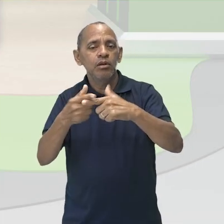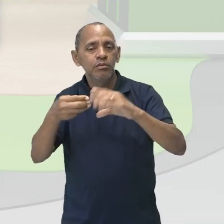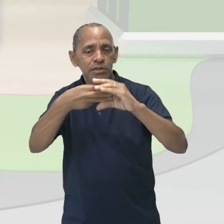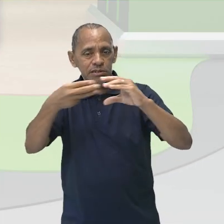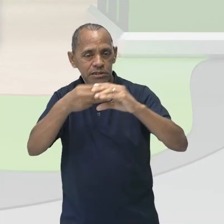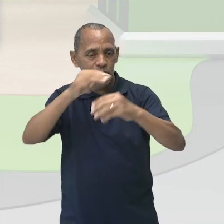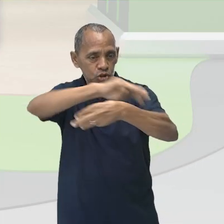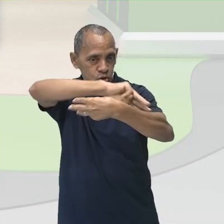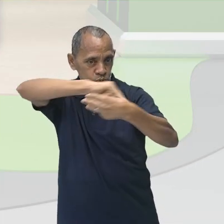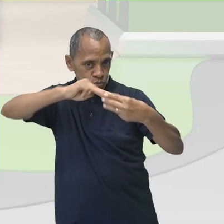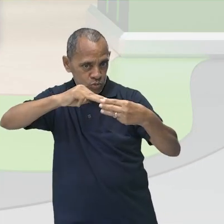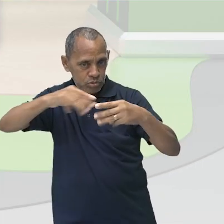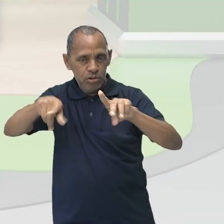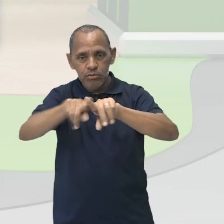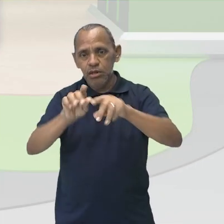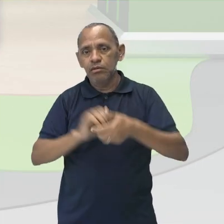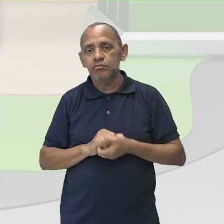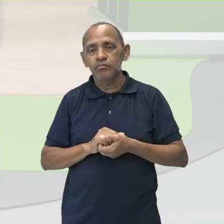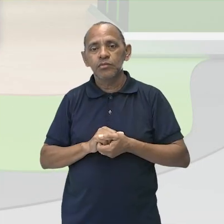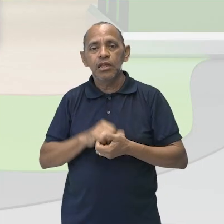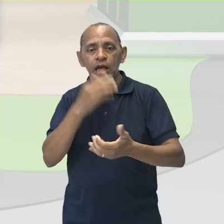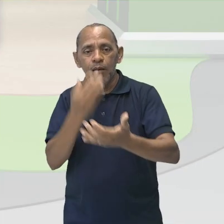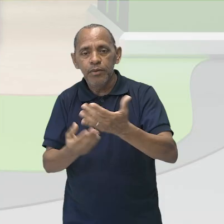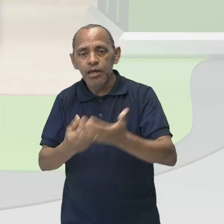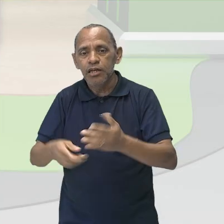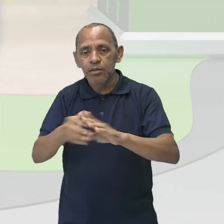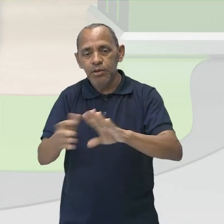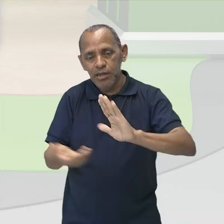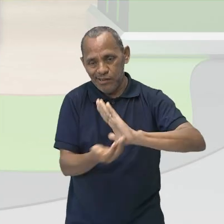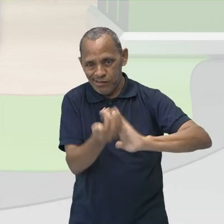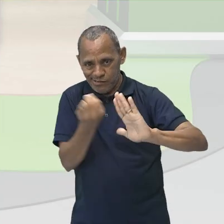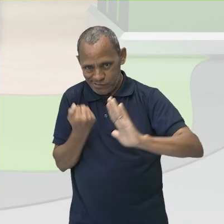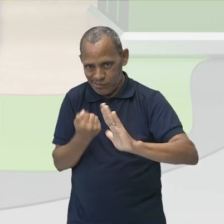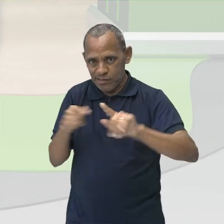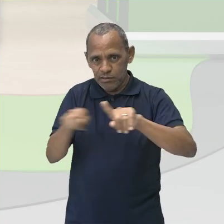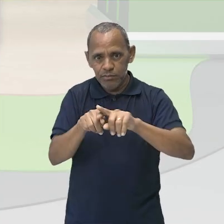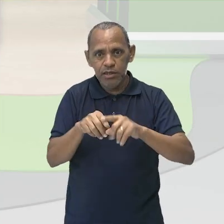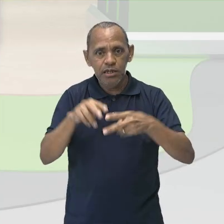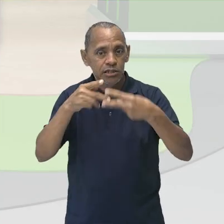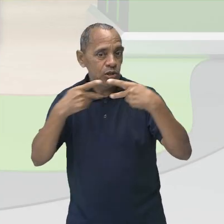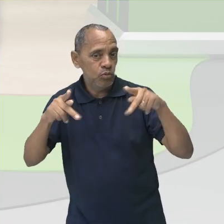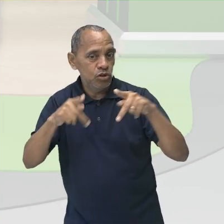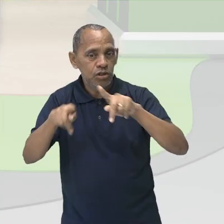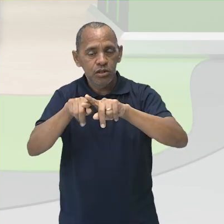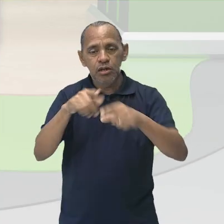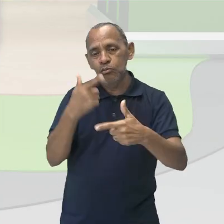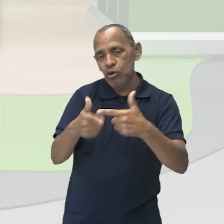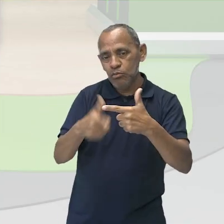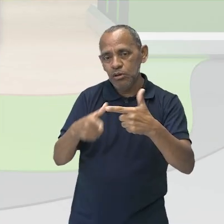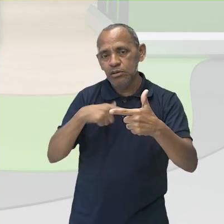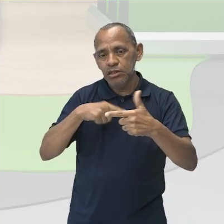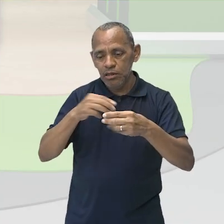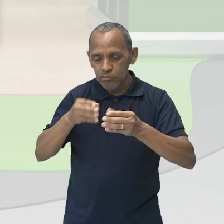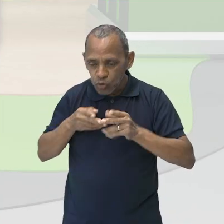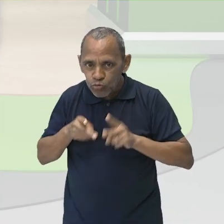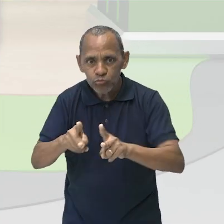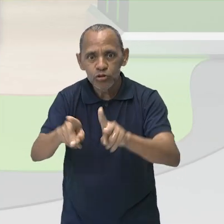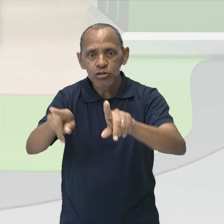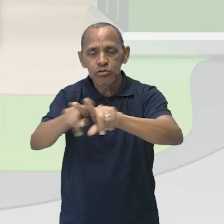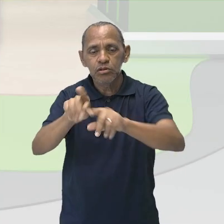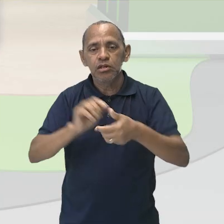A ausência ou deficiência completa dessa proteína leva à degeneração progressiva dos